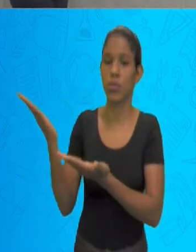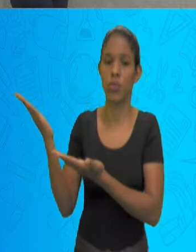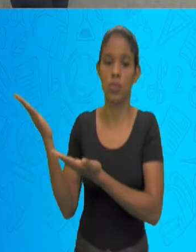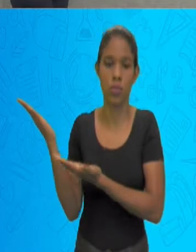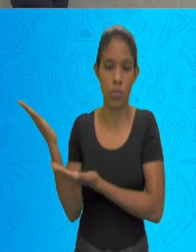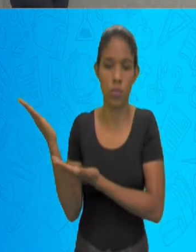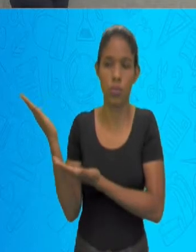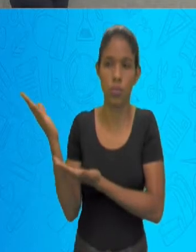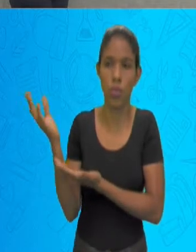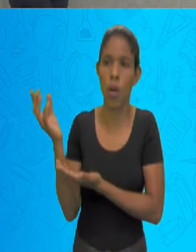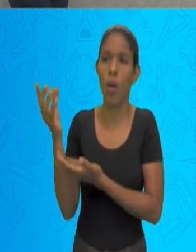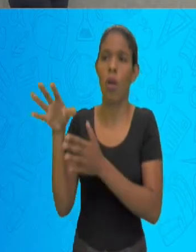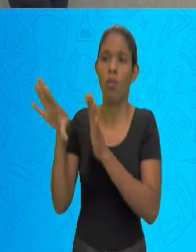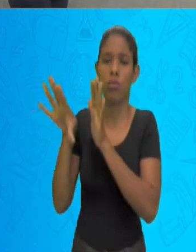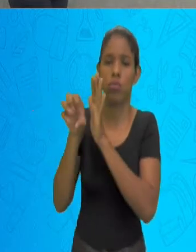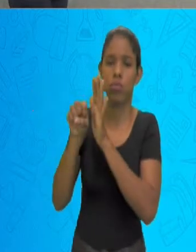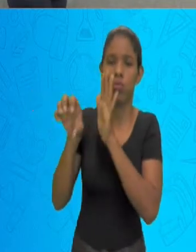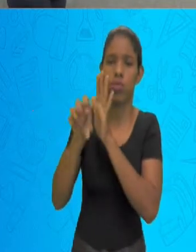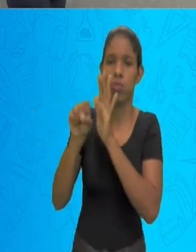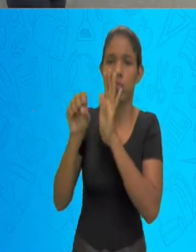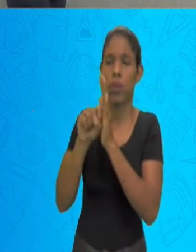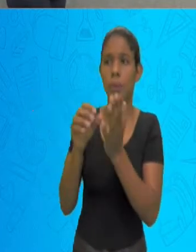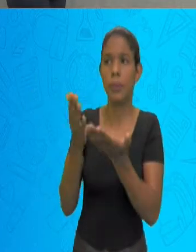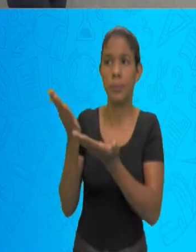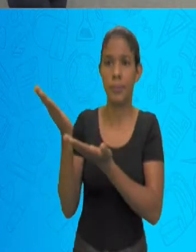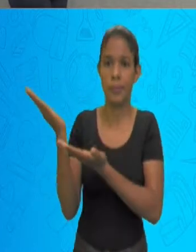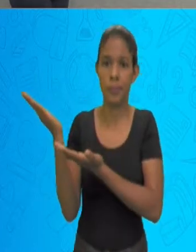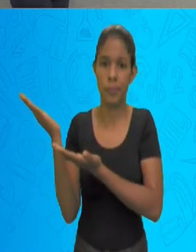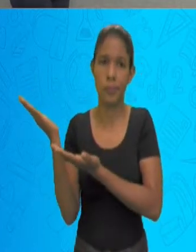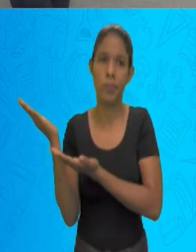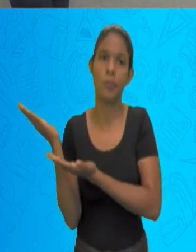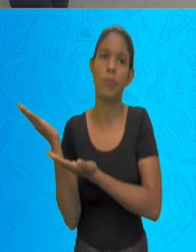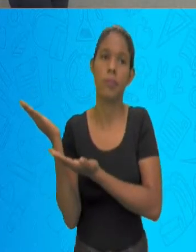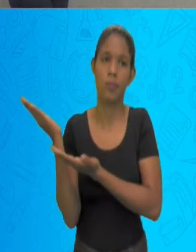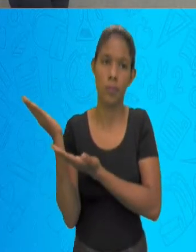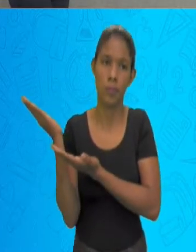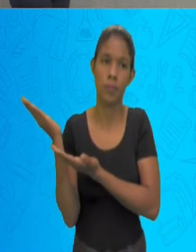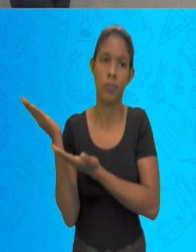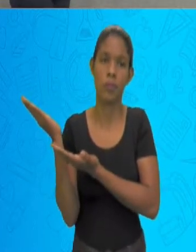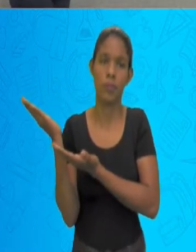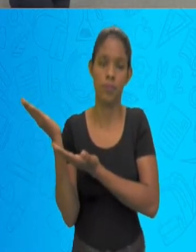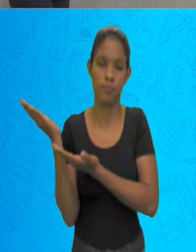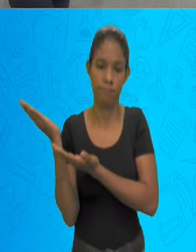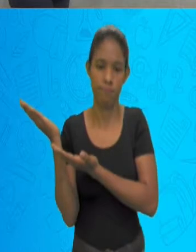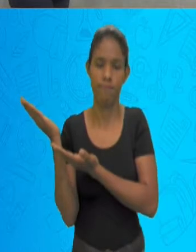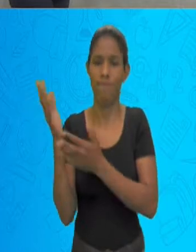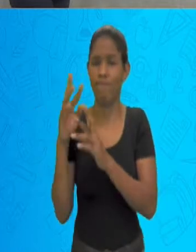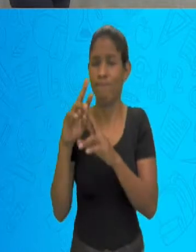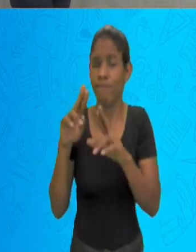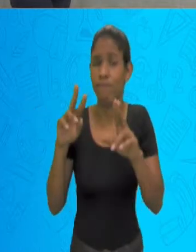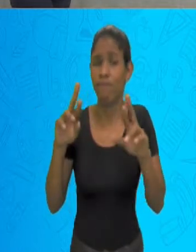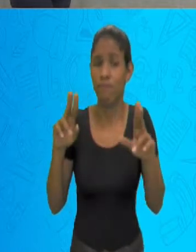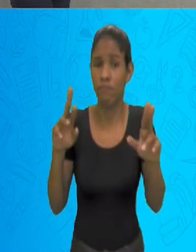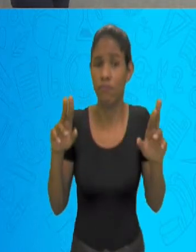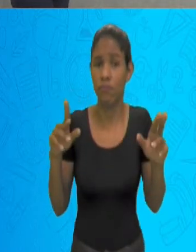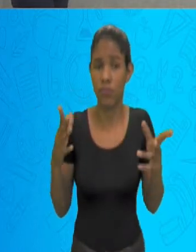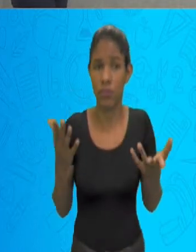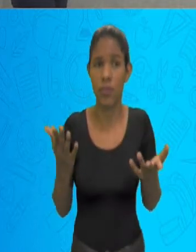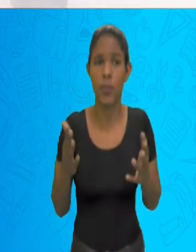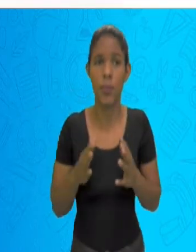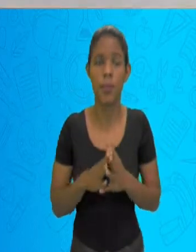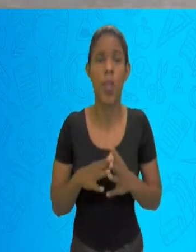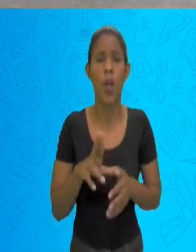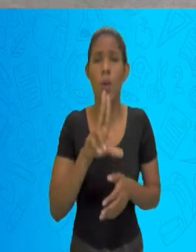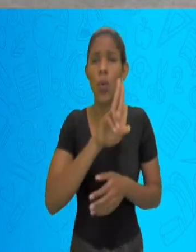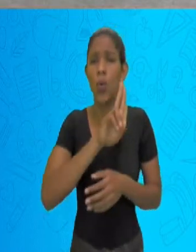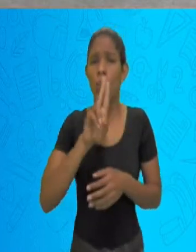pentágono, hexágono, heptágono, octógono, eneágono e decágono, ok? Os seus